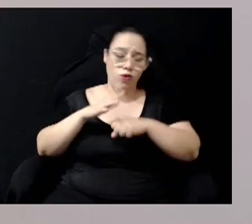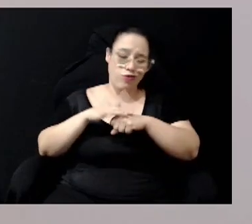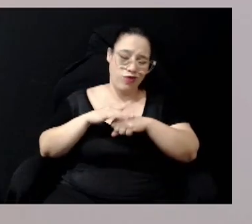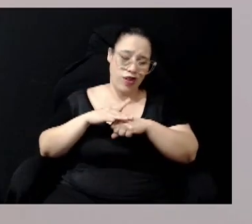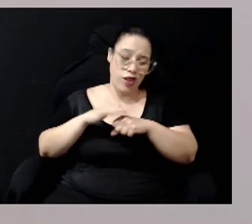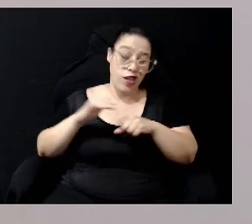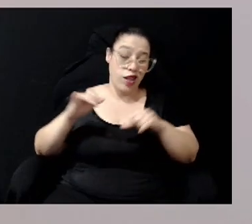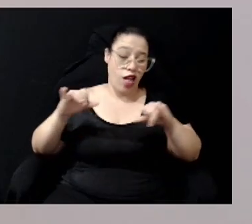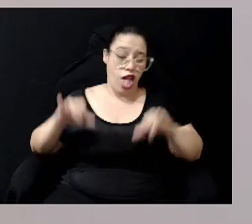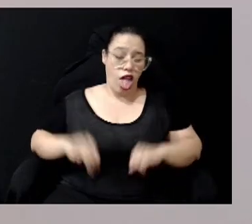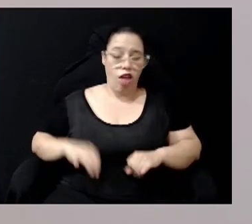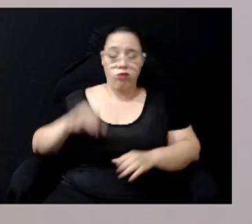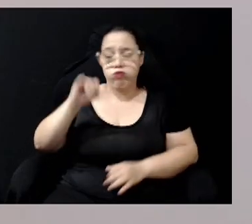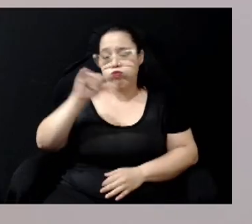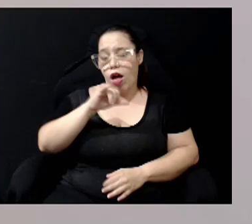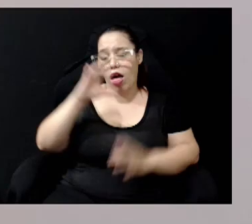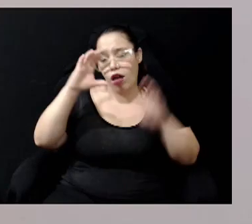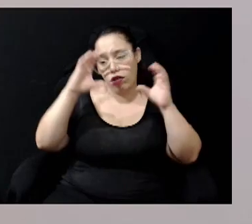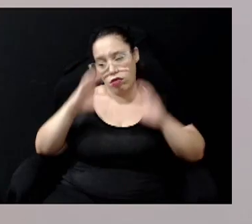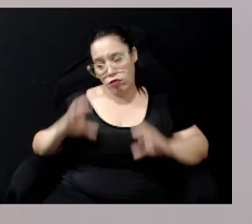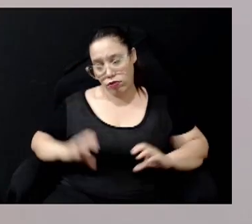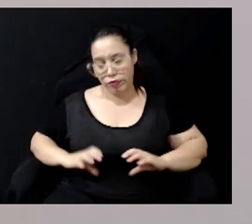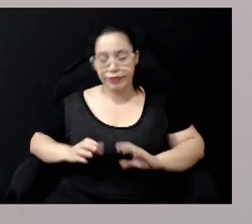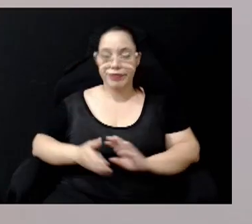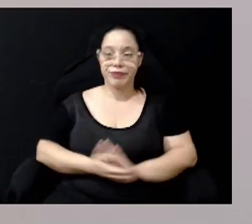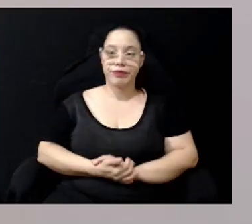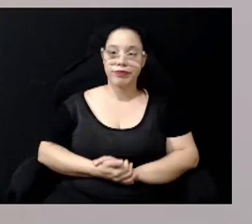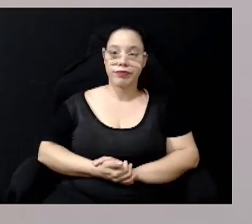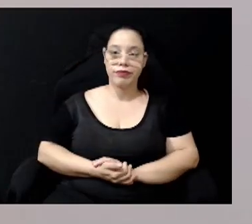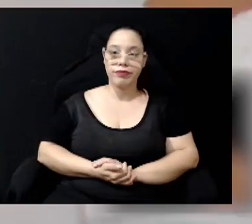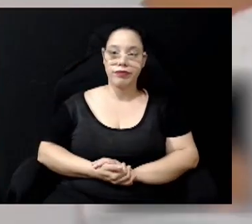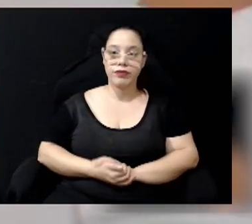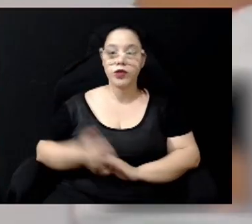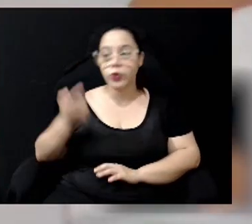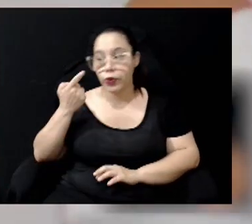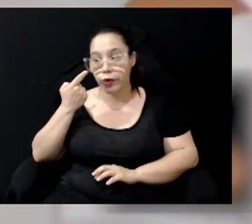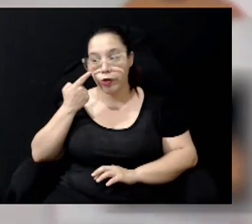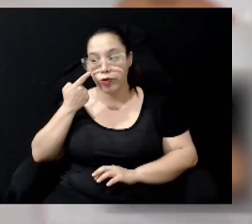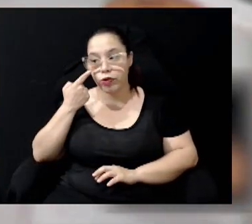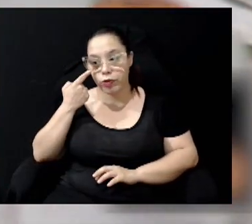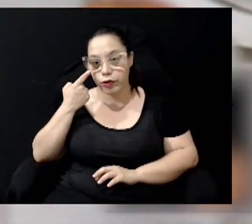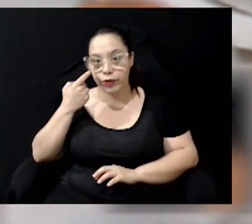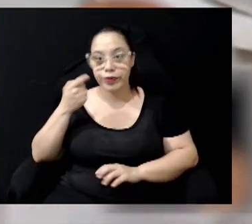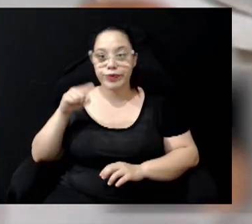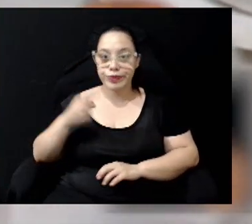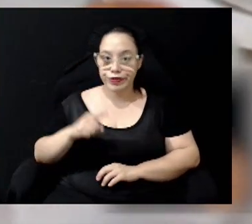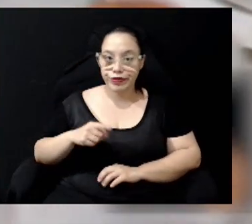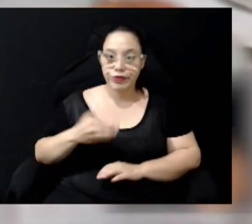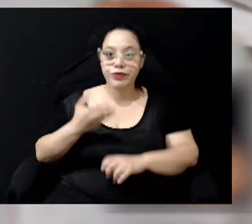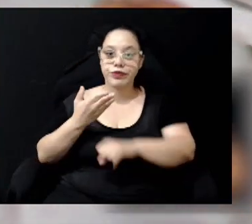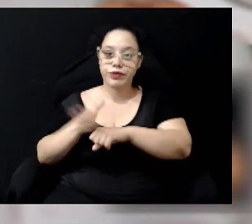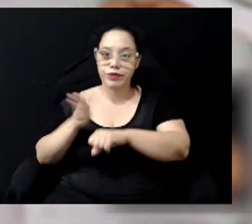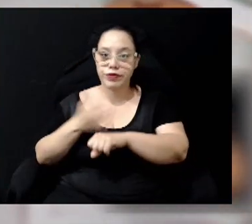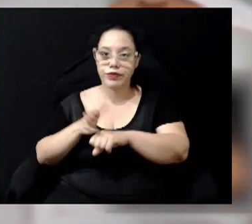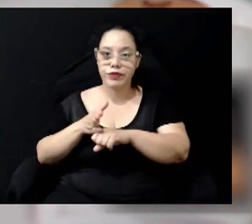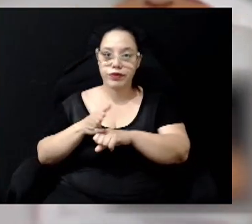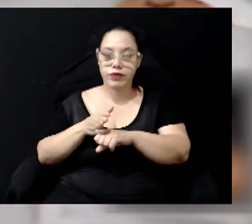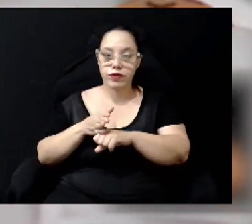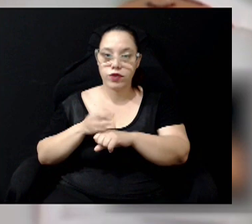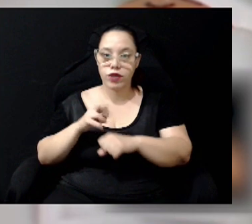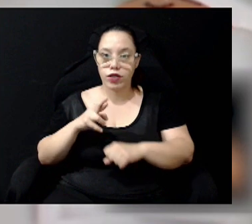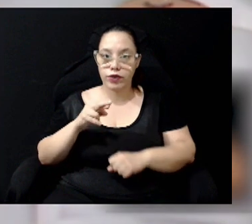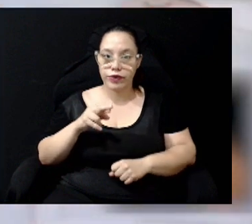questões comportamentais, e aí a gente vem olhar por esse olhar mais profundo. Bom, na prática, o tutor ele me